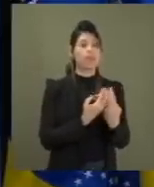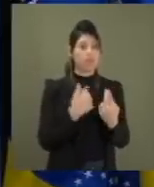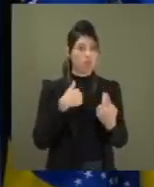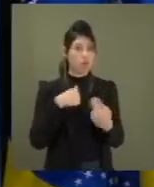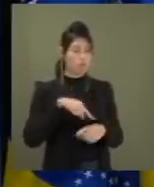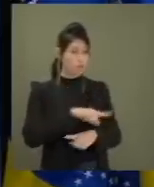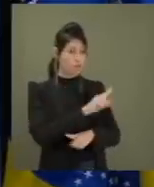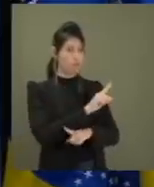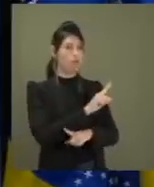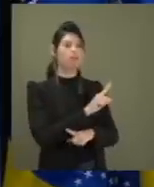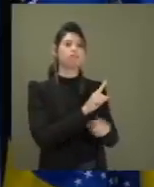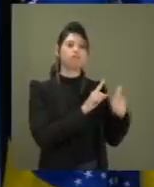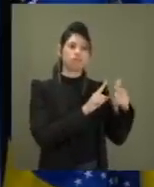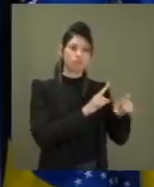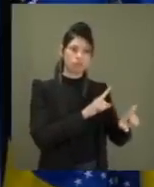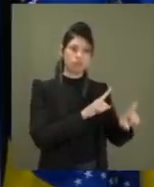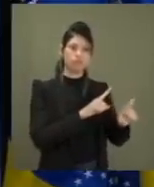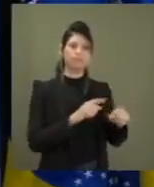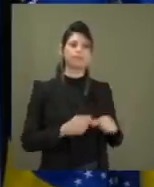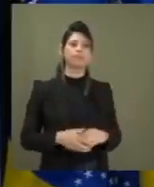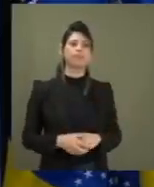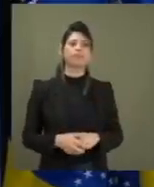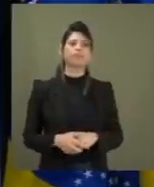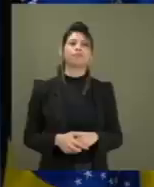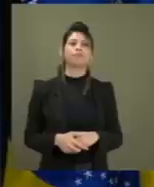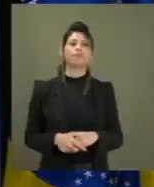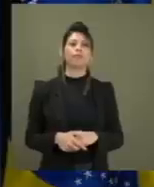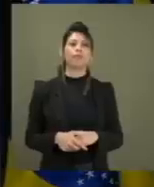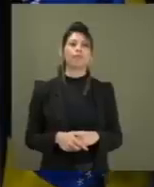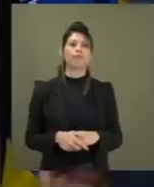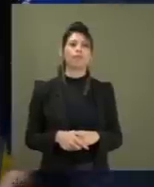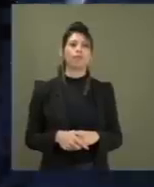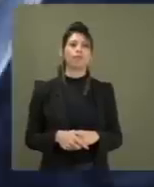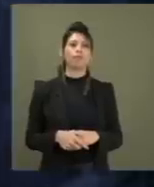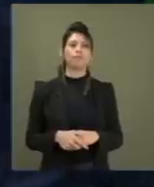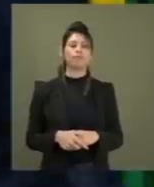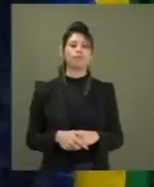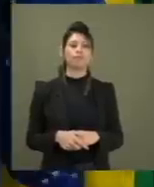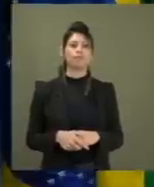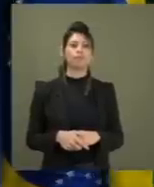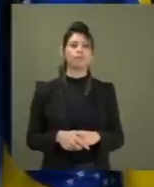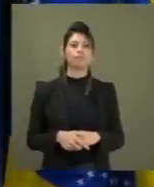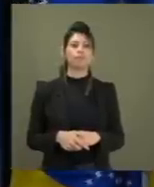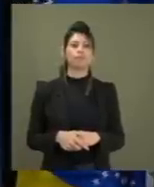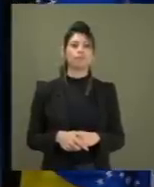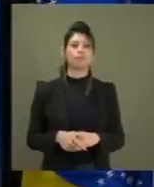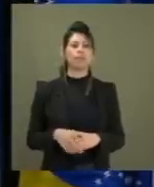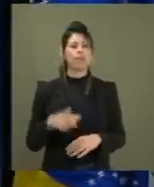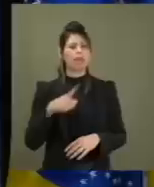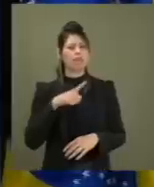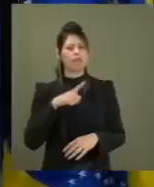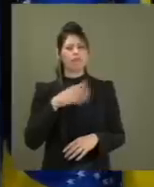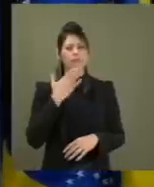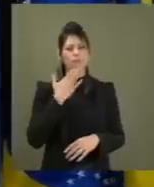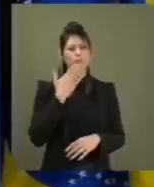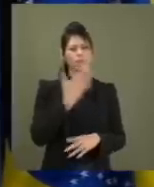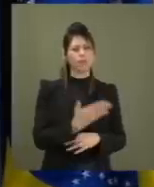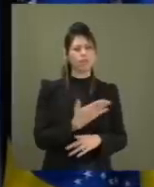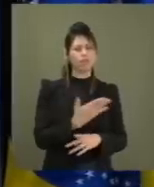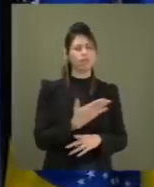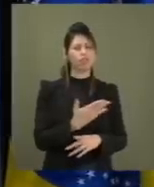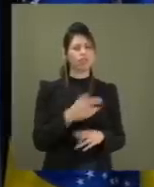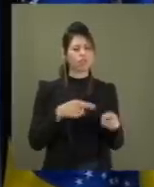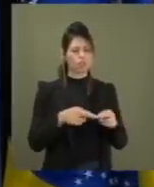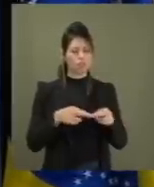lá e um requerimento que foi da oposição e todo mundo sabe